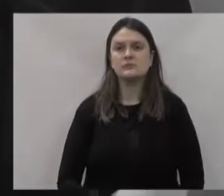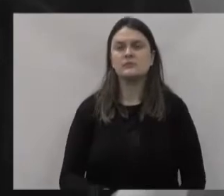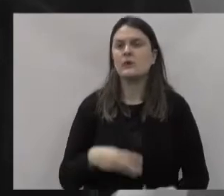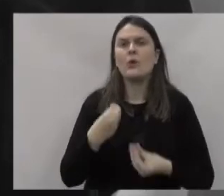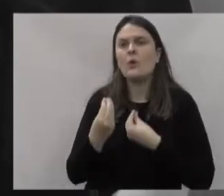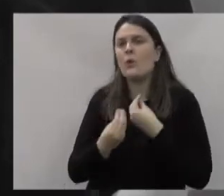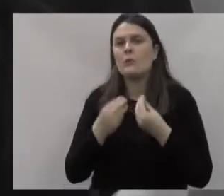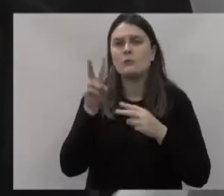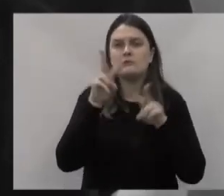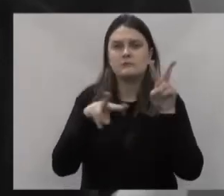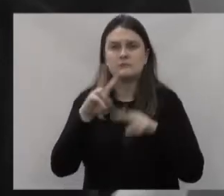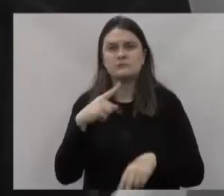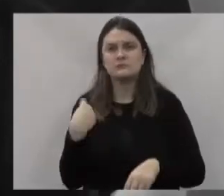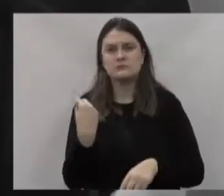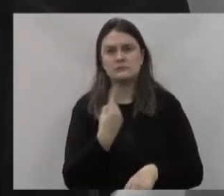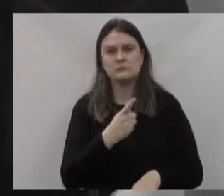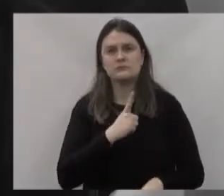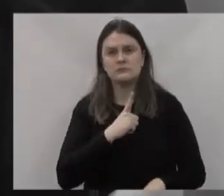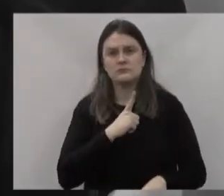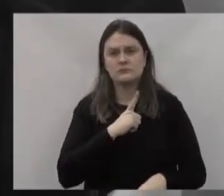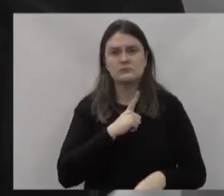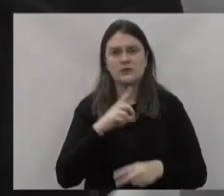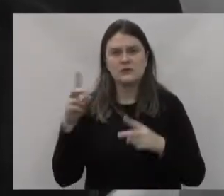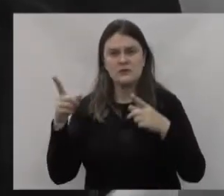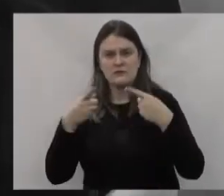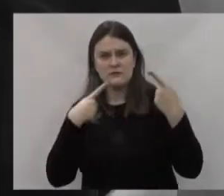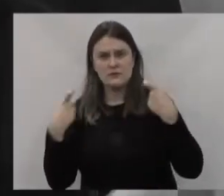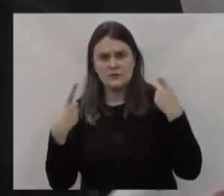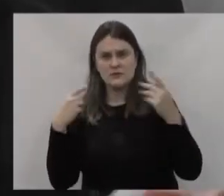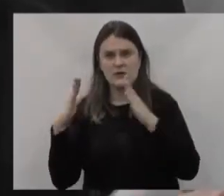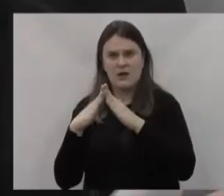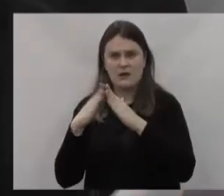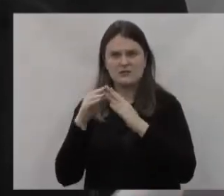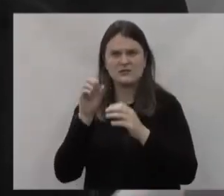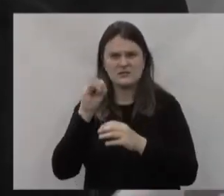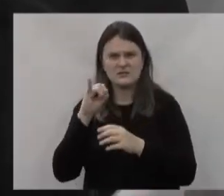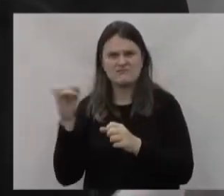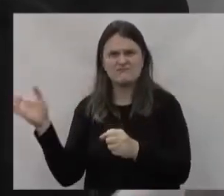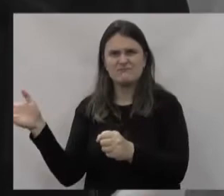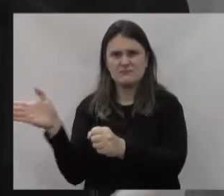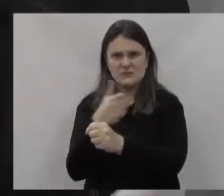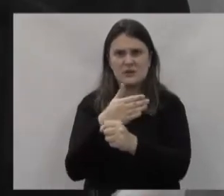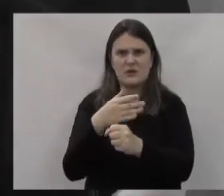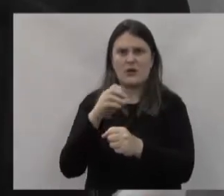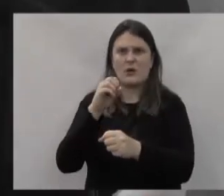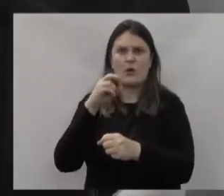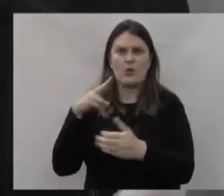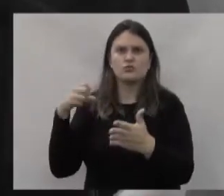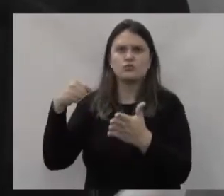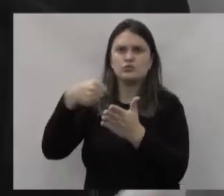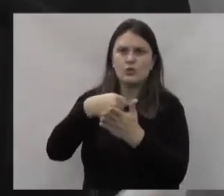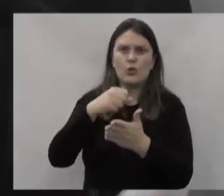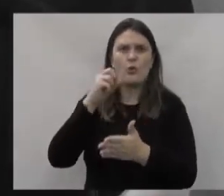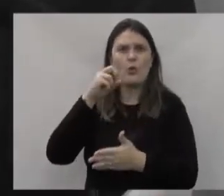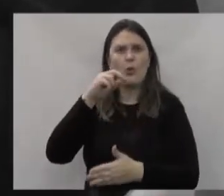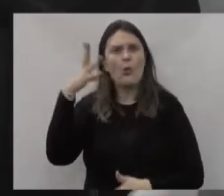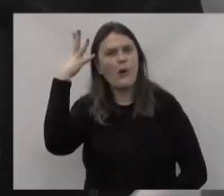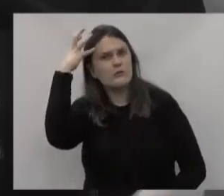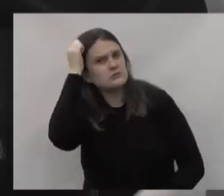Como que é a visão que a gente tem, né, da violência doméstica? Um tapa, né? Tapa, um soco, um puxão de